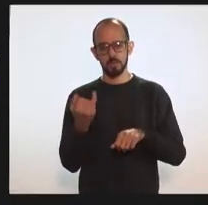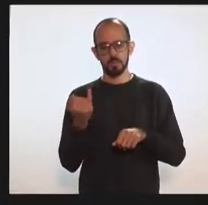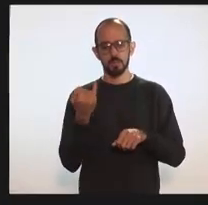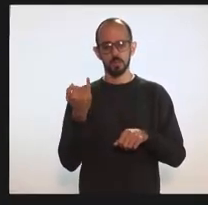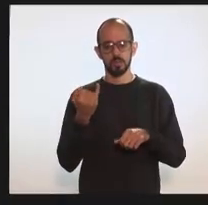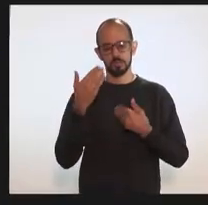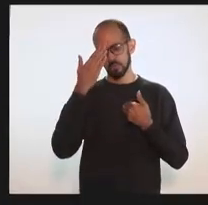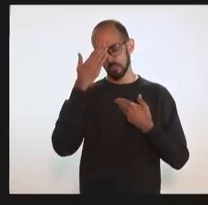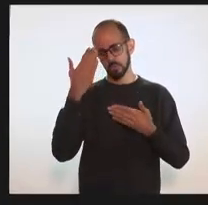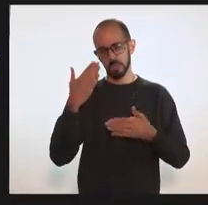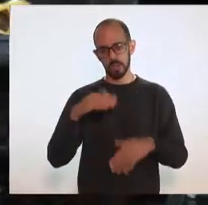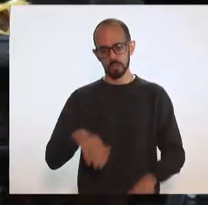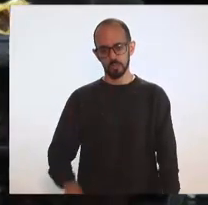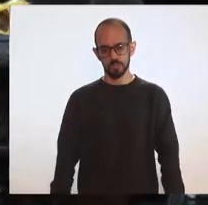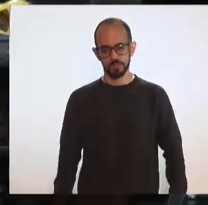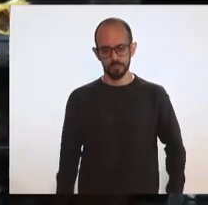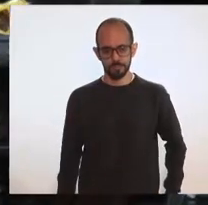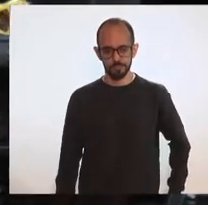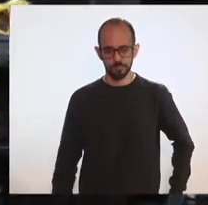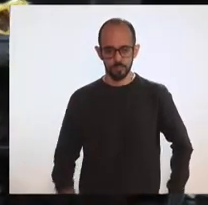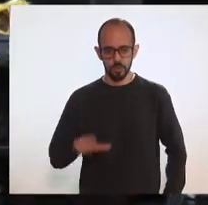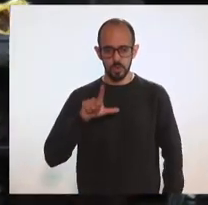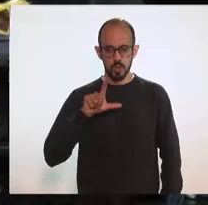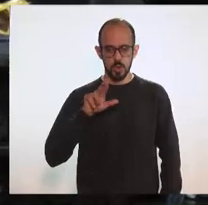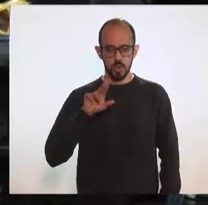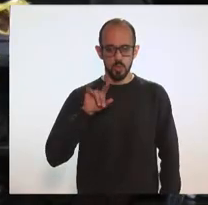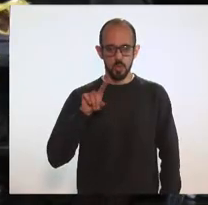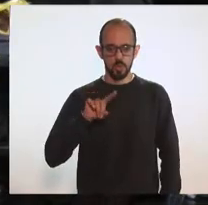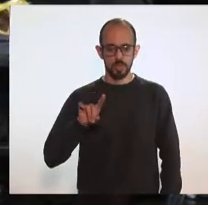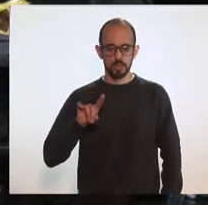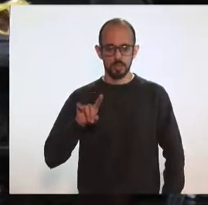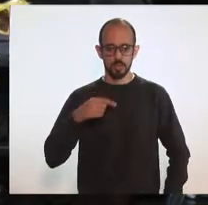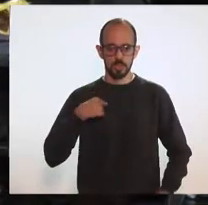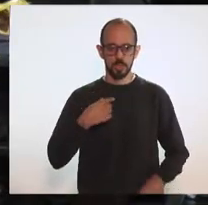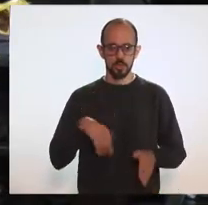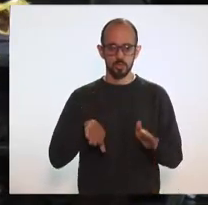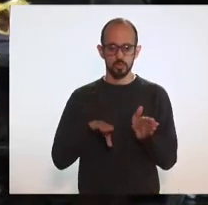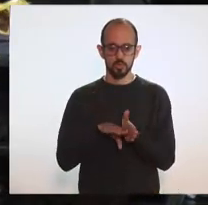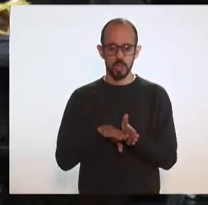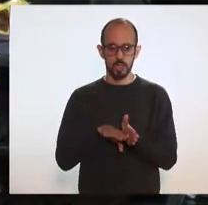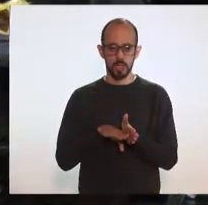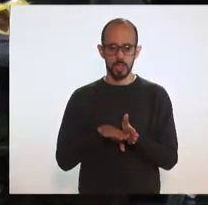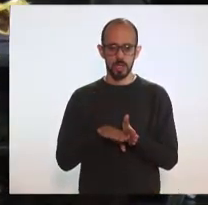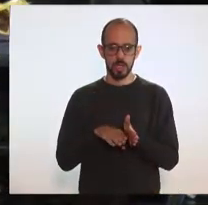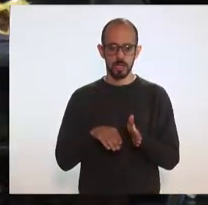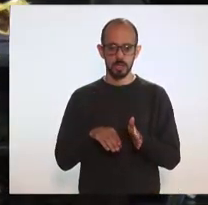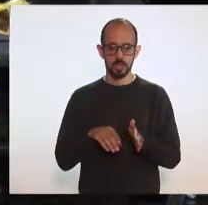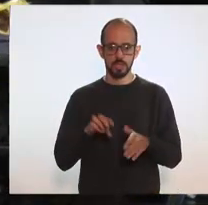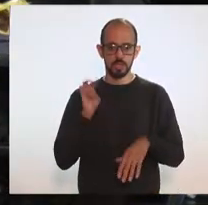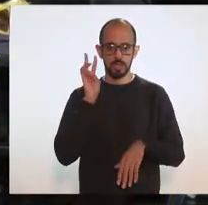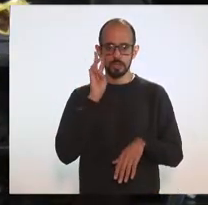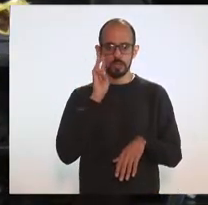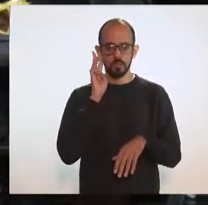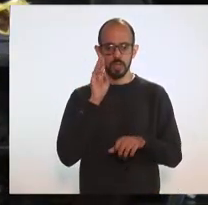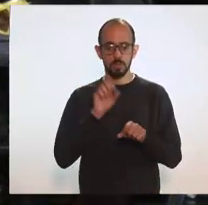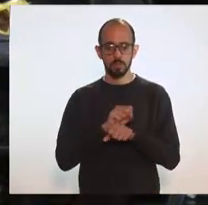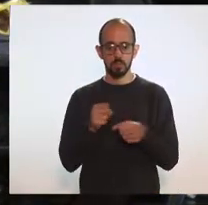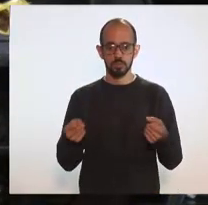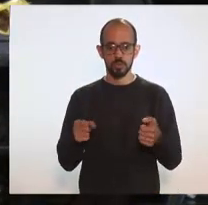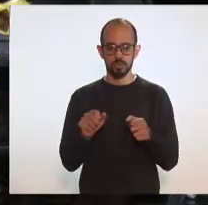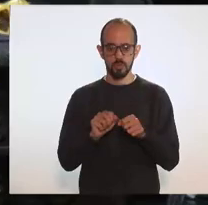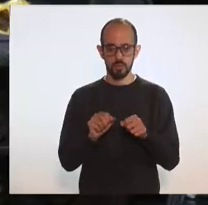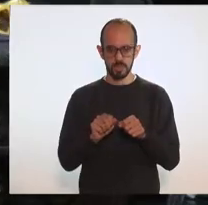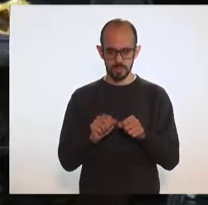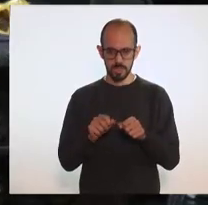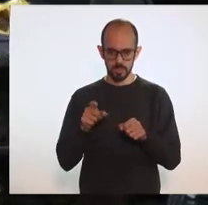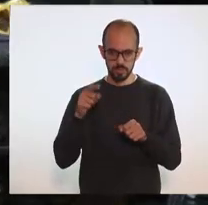Obrigado Presidente Luiz eu cheguei aqui terça-feira é impossível fazer teria que ser na segunda ou a